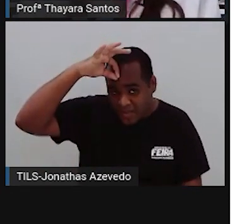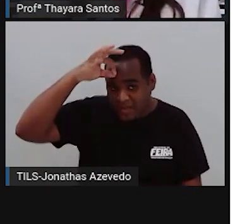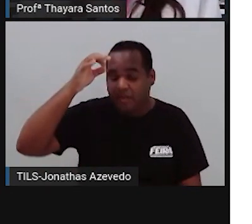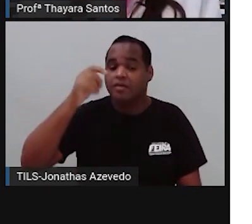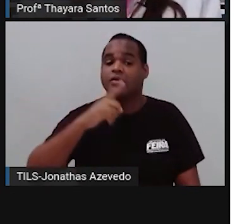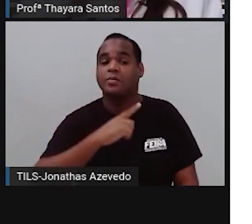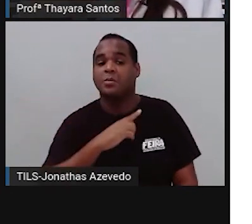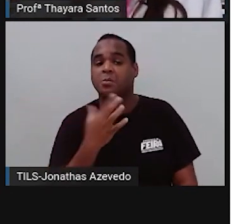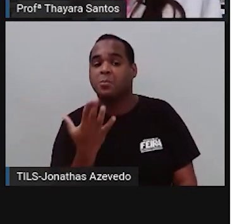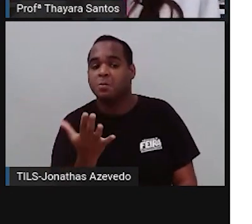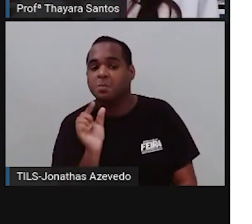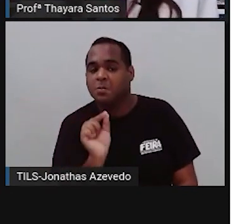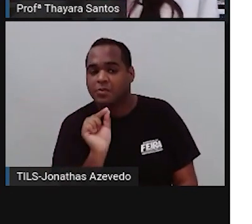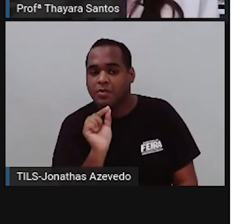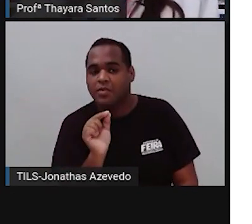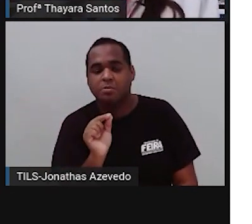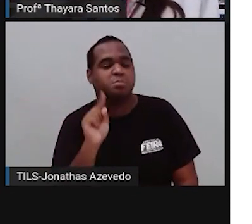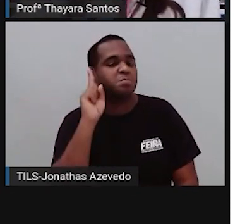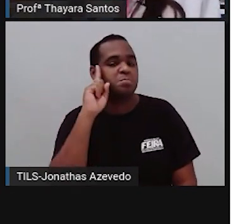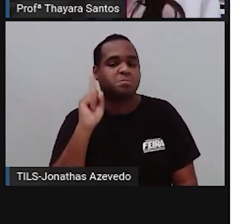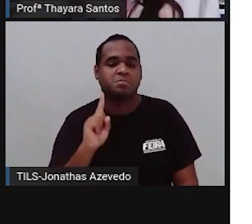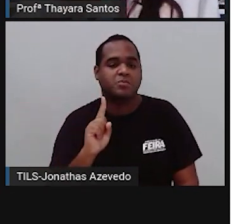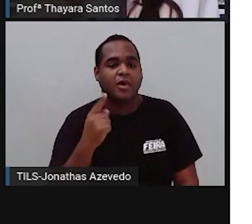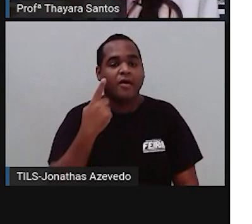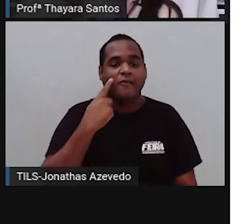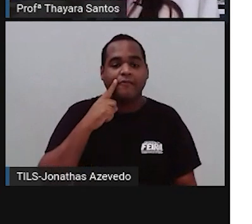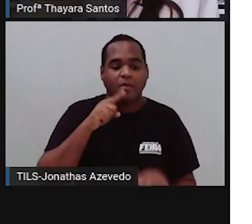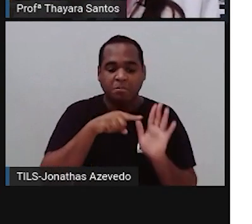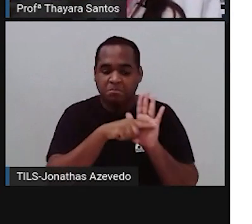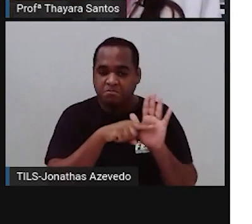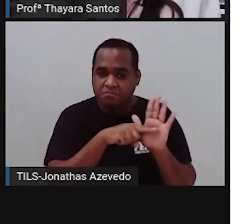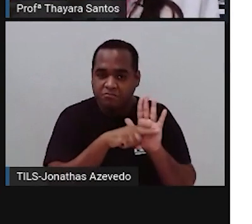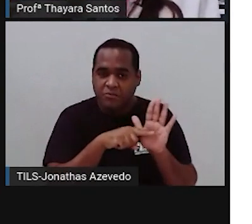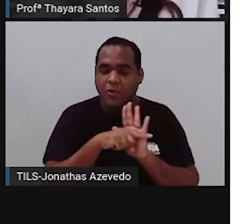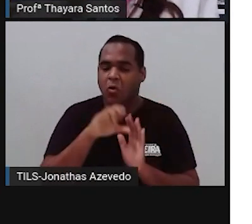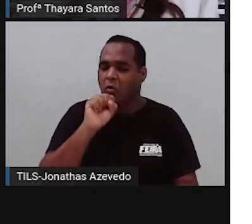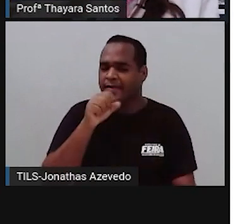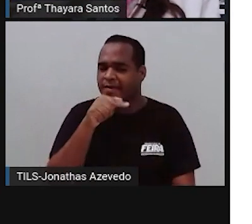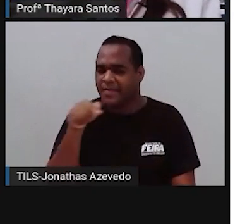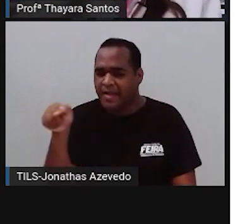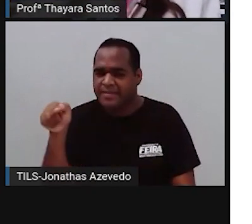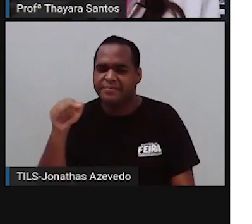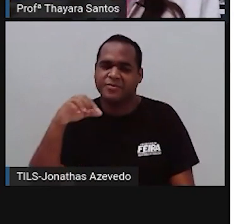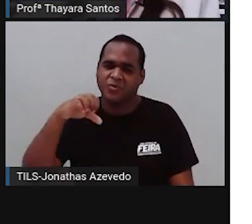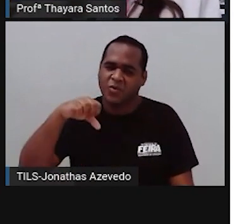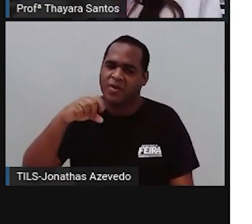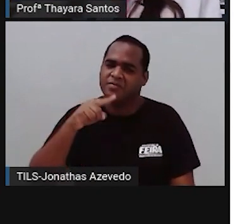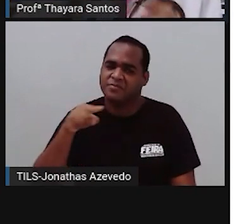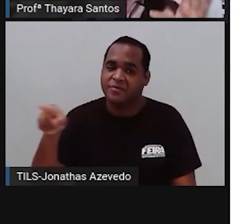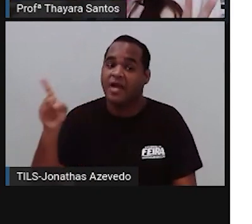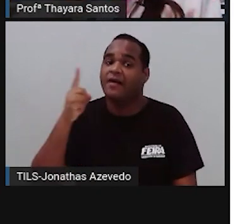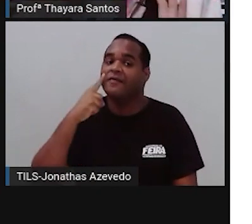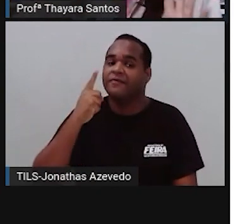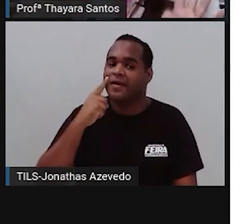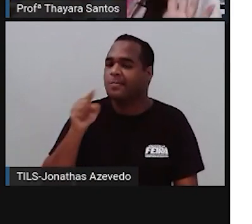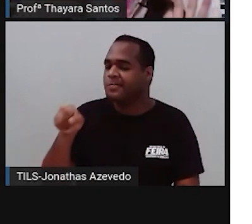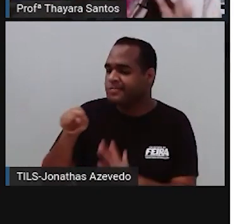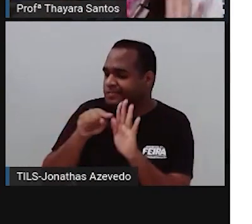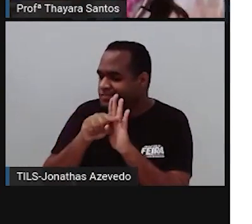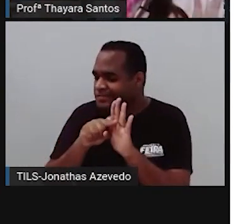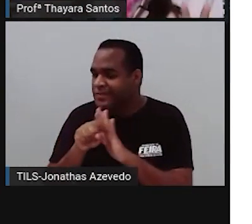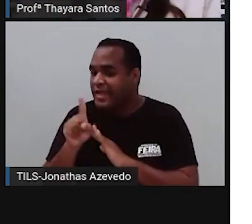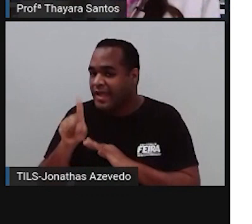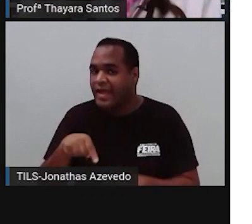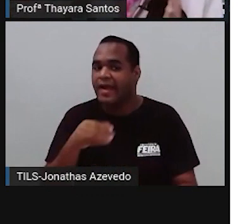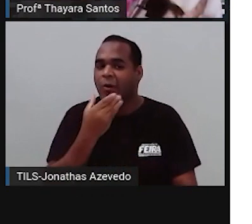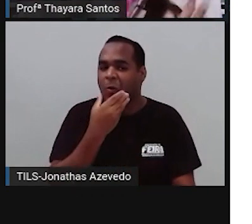do bebê, né? A partir da oitava semana, e os médicos recomendam aí da nona, da 10ª semana em diante. Na verdade, a partir de